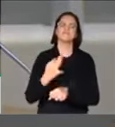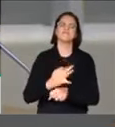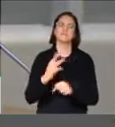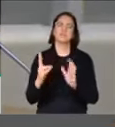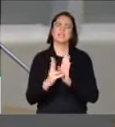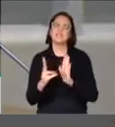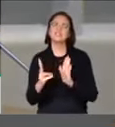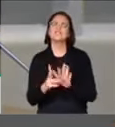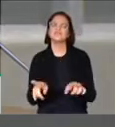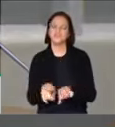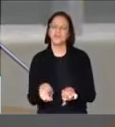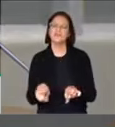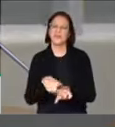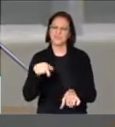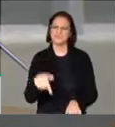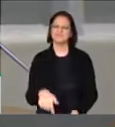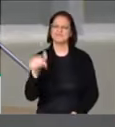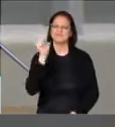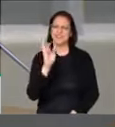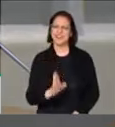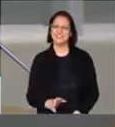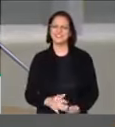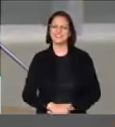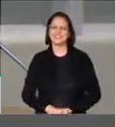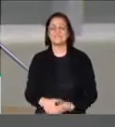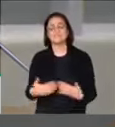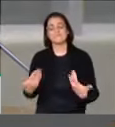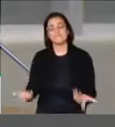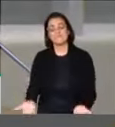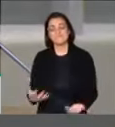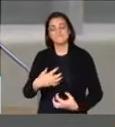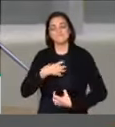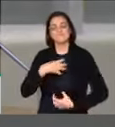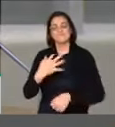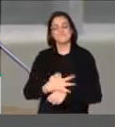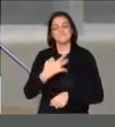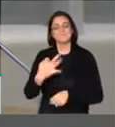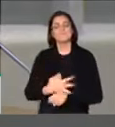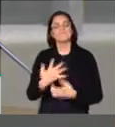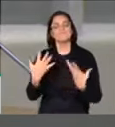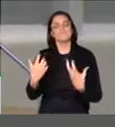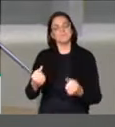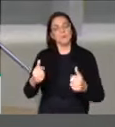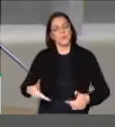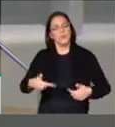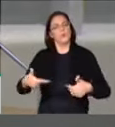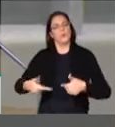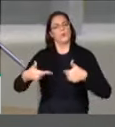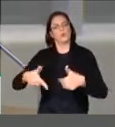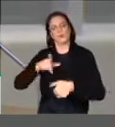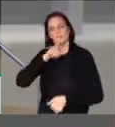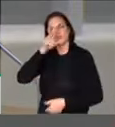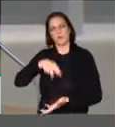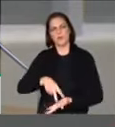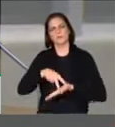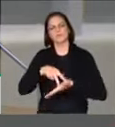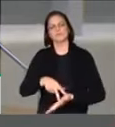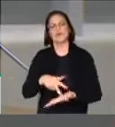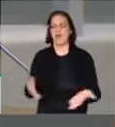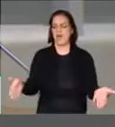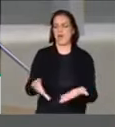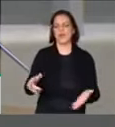índios, dos indígenas no nosso país? Então é com esse espírito de resistência e com esse espírito de que agora é nossa